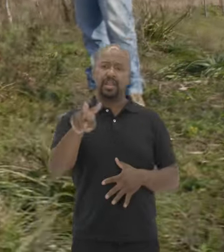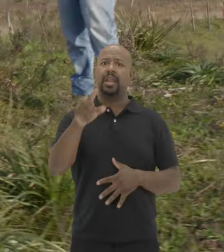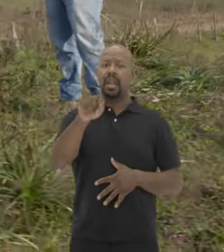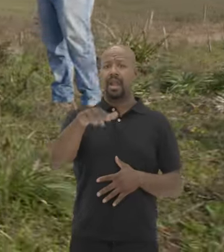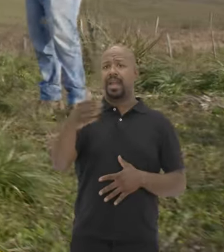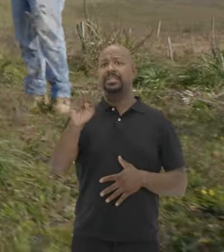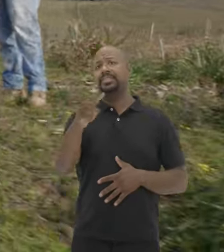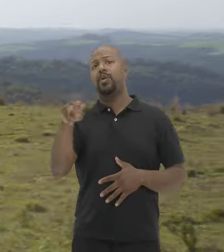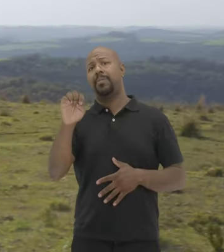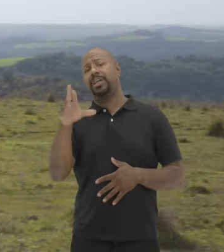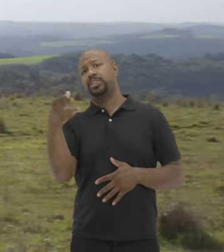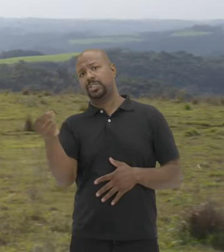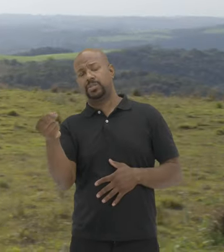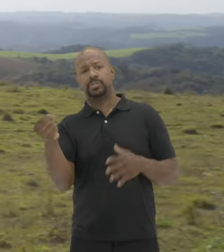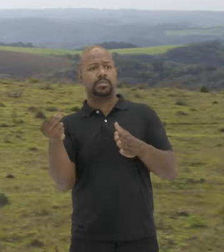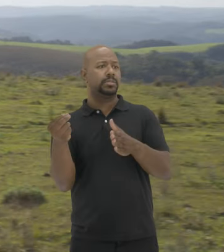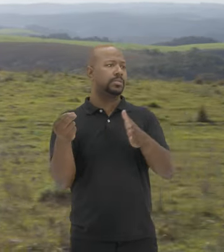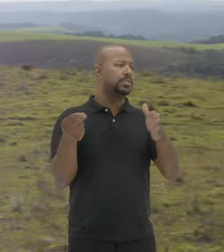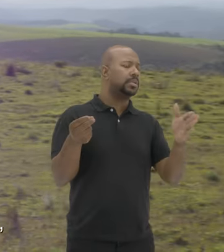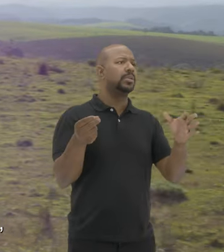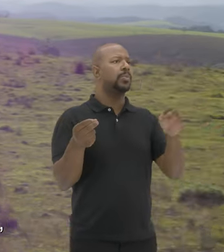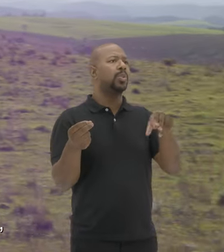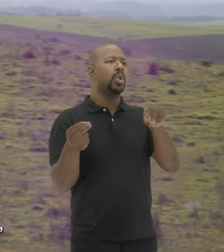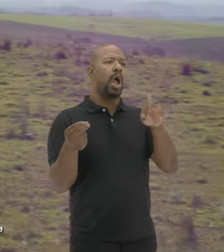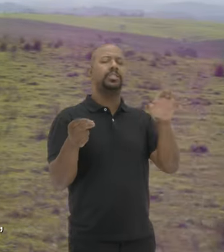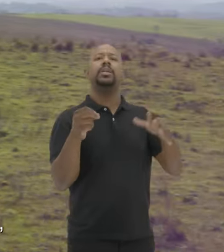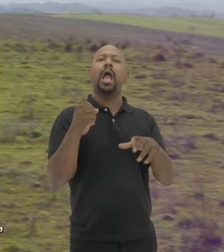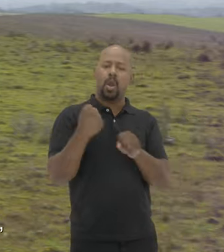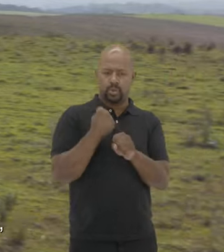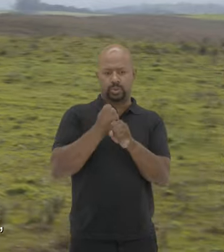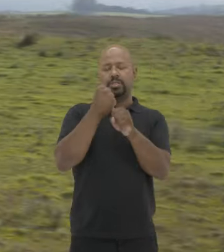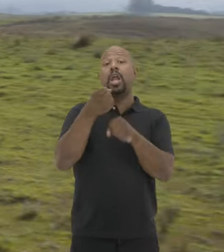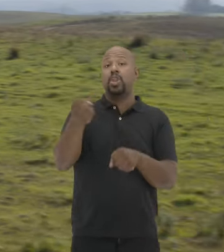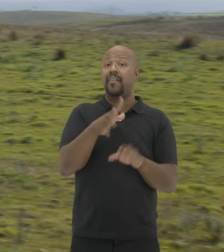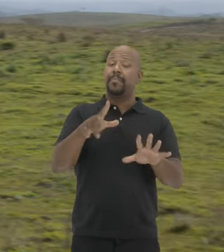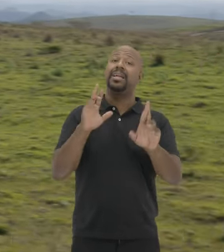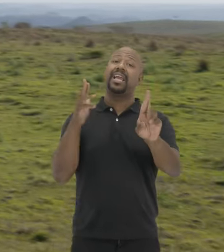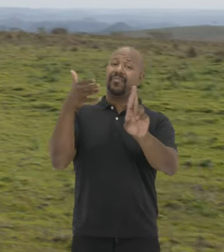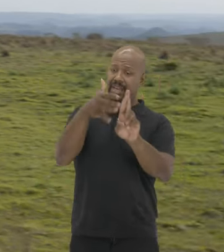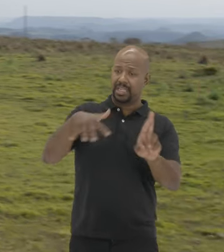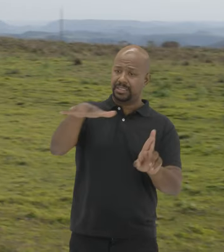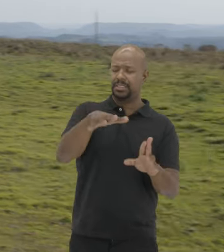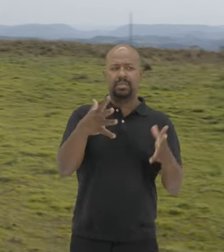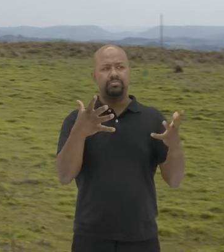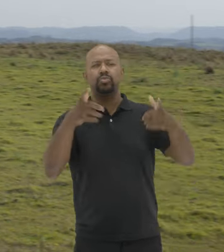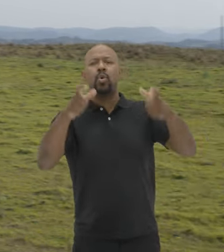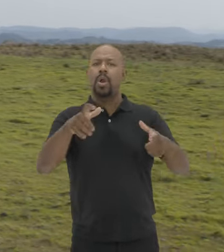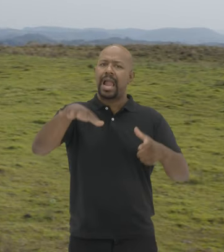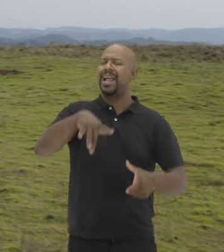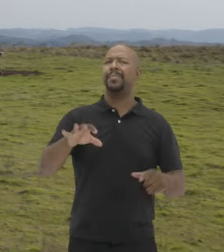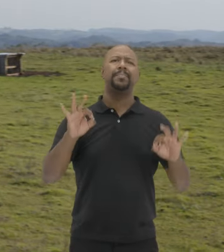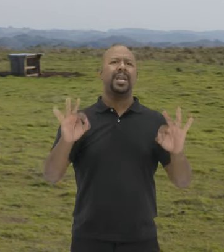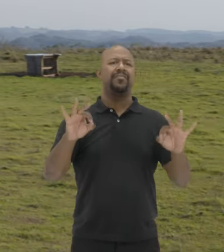Quevedo de um lado São Martinho e tu sabe Seguindo para o norte provavelmente a construção é nova mas a referência geográfica aqui ó